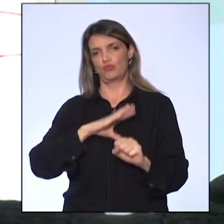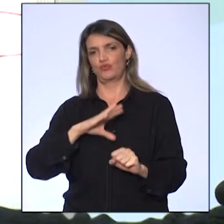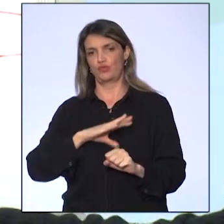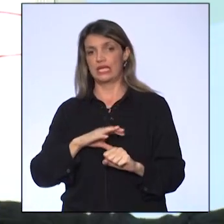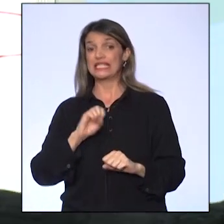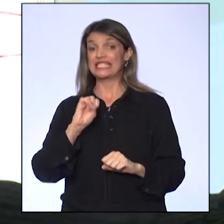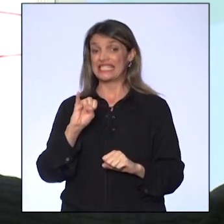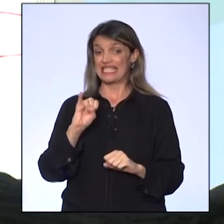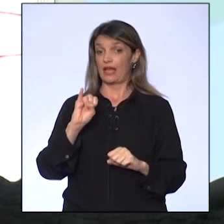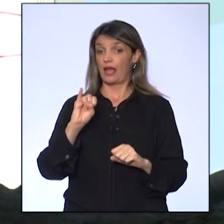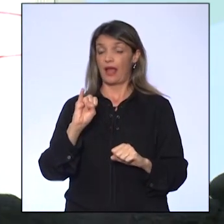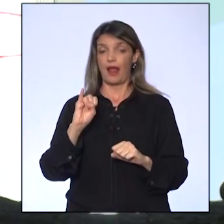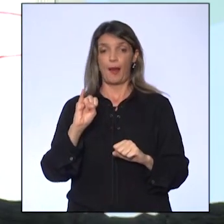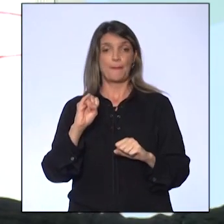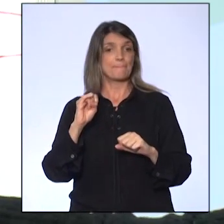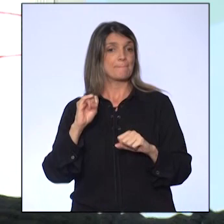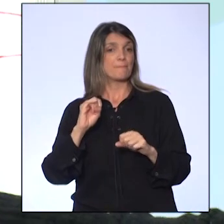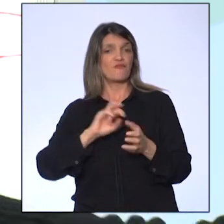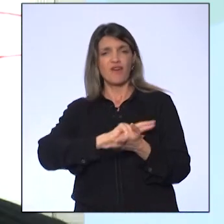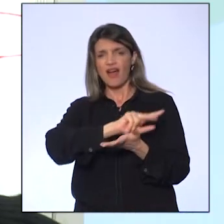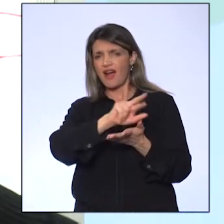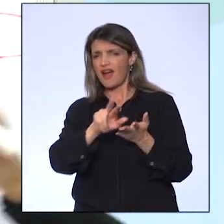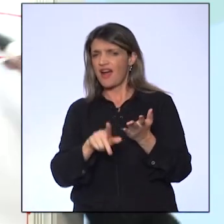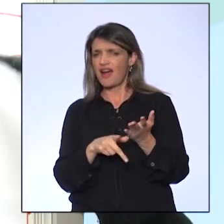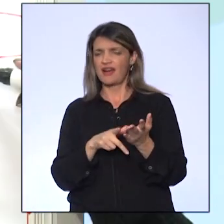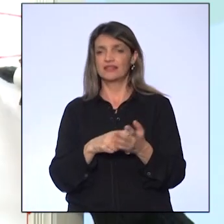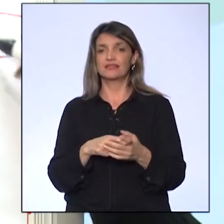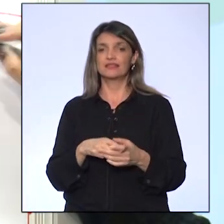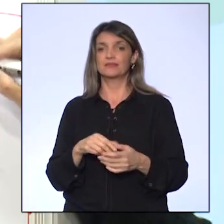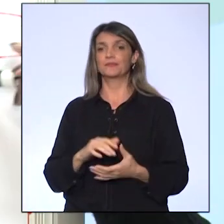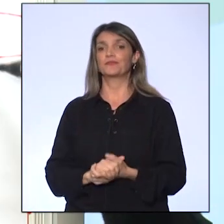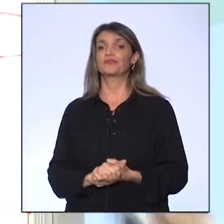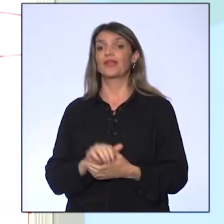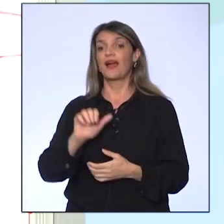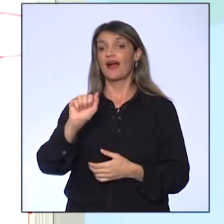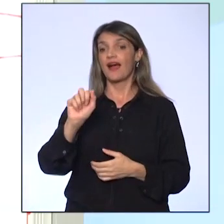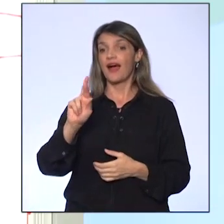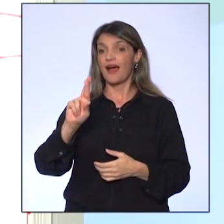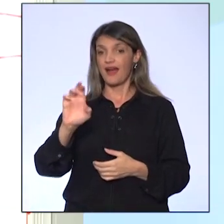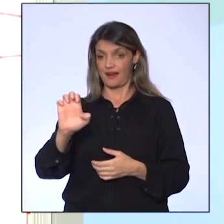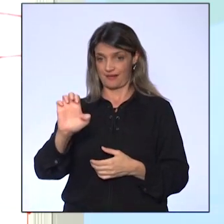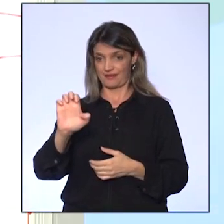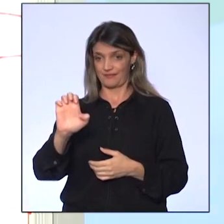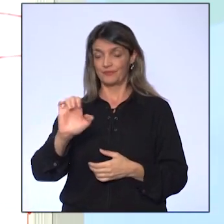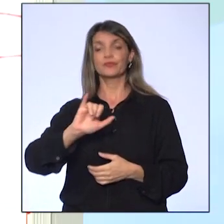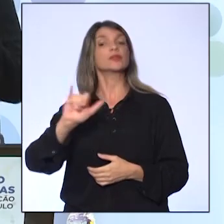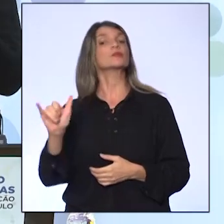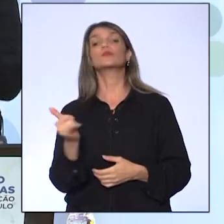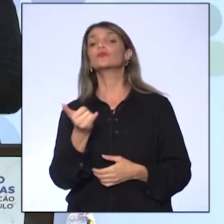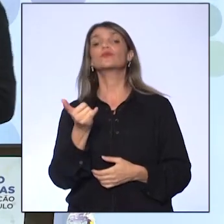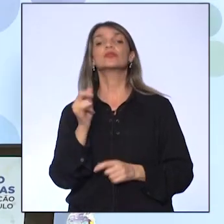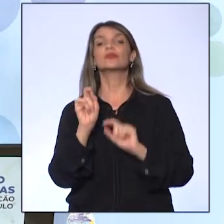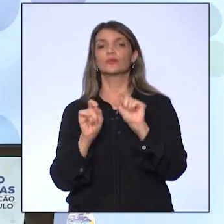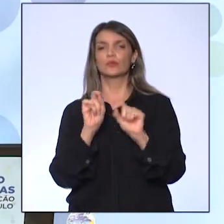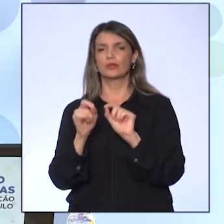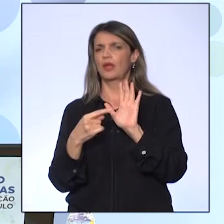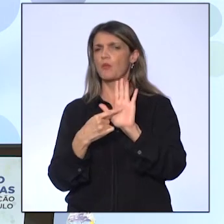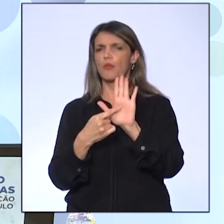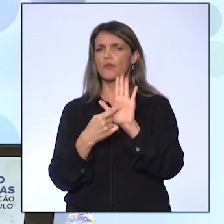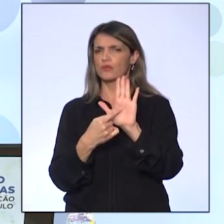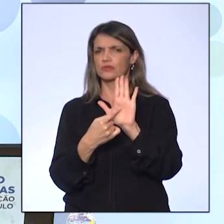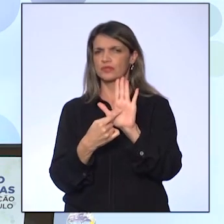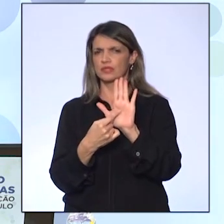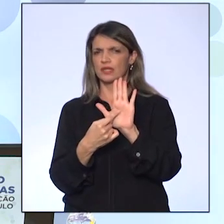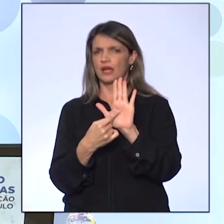Se for mais de um, my favorite superheroes are. Eu quero aproveitar e mostrar uma coisa para